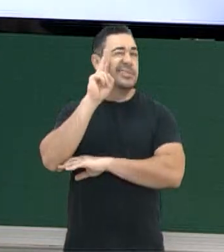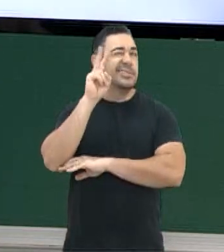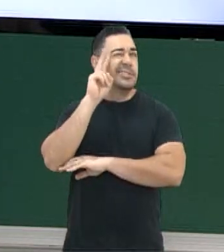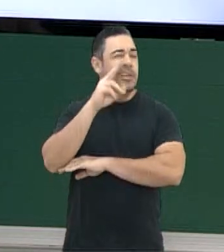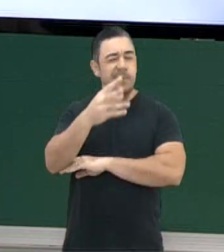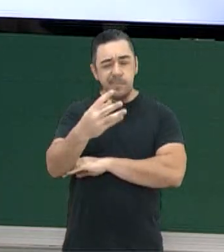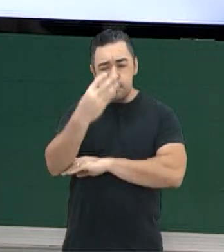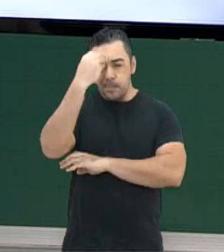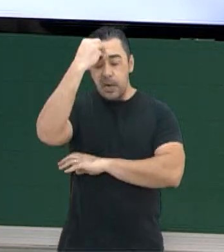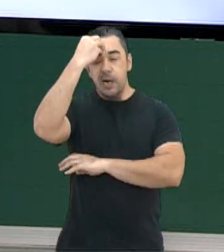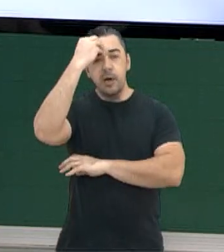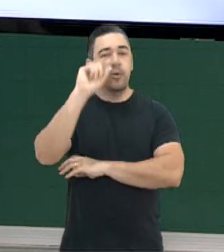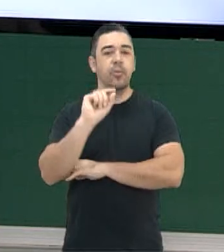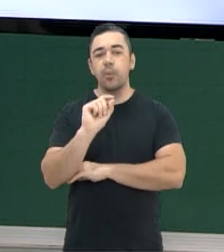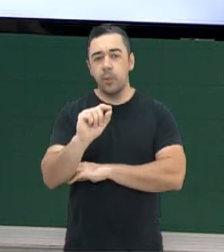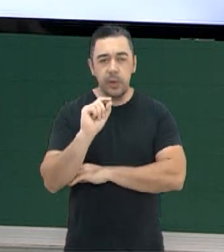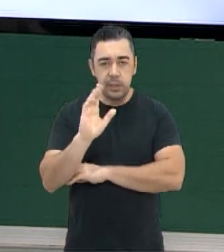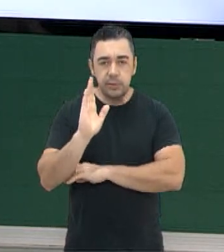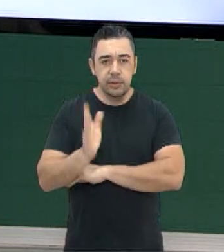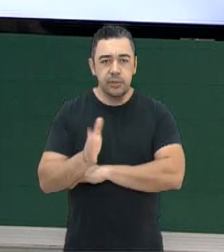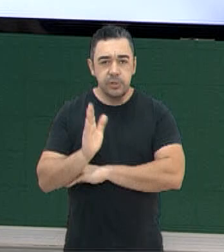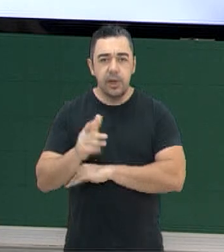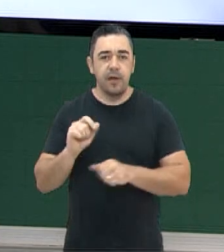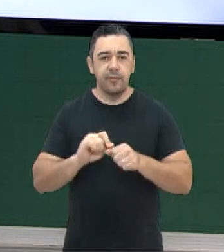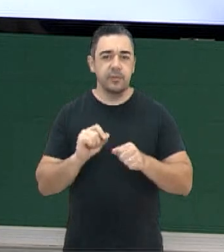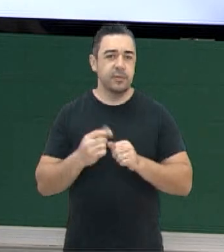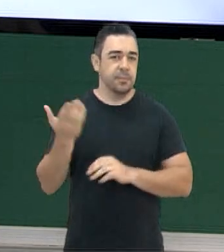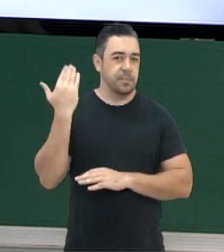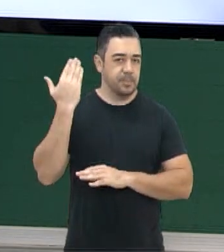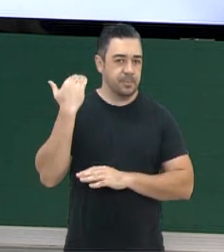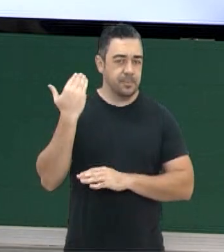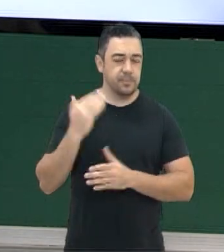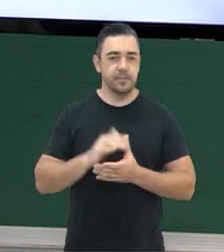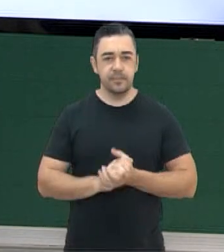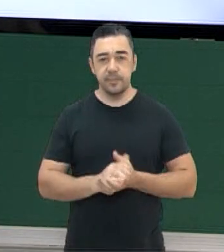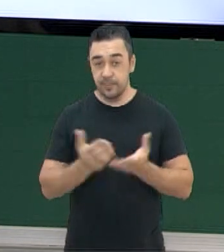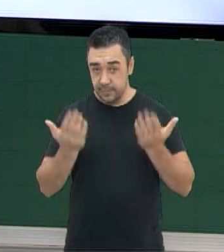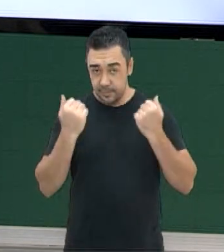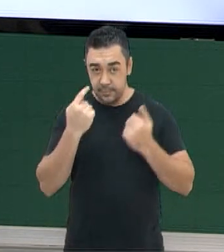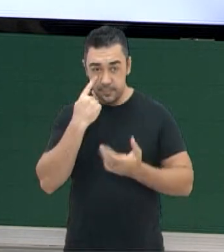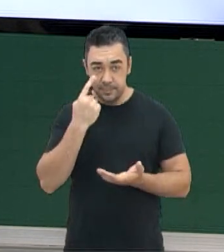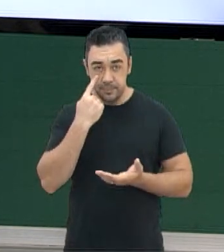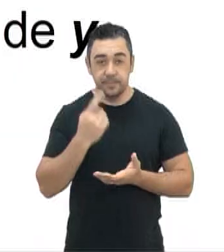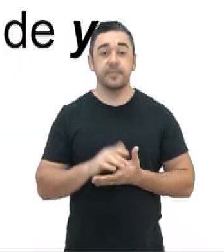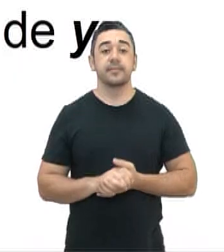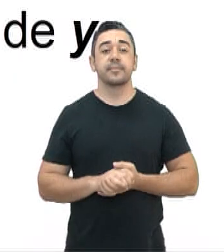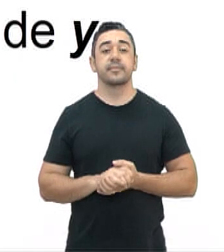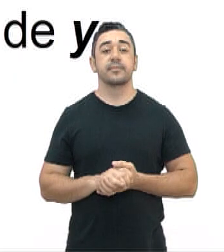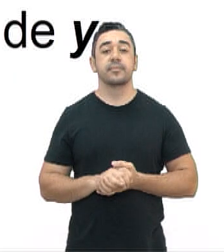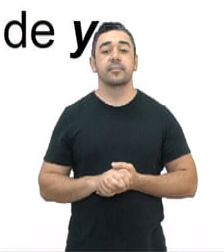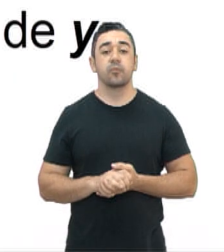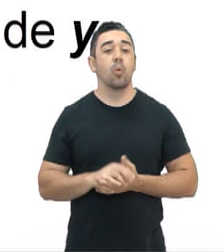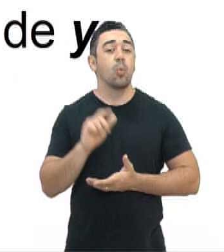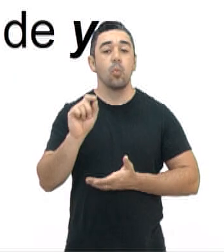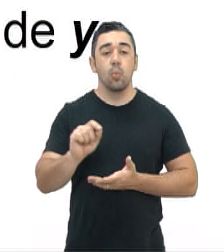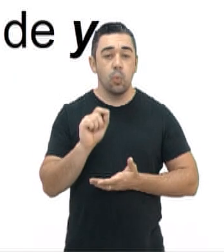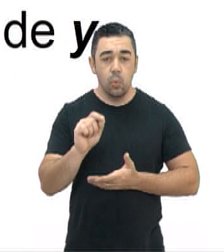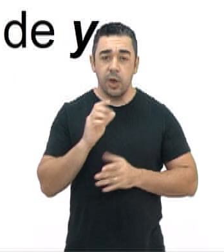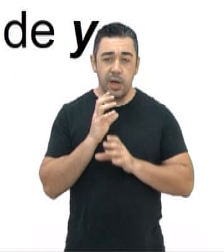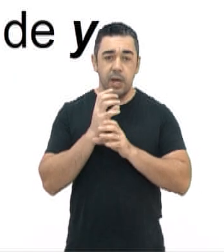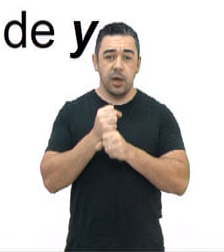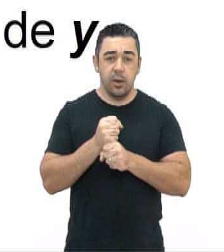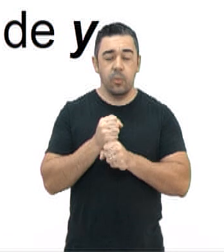memorização, nós vamos recordar aquilo que nós trabalhamos na aula passada. Vamos ver? Vamos olhar o que? Os